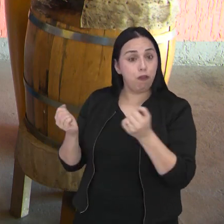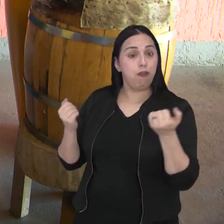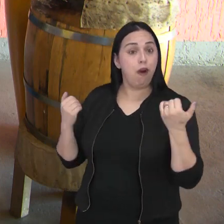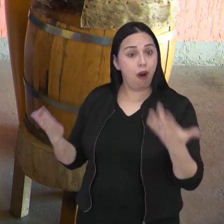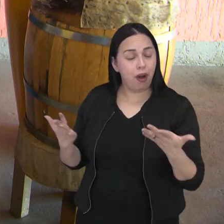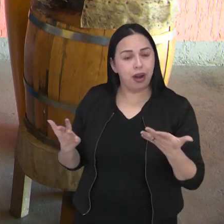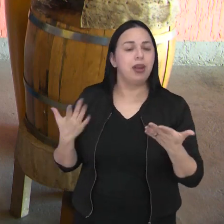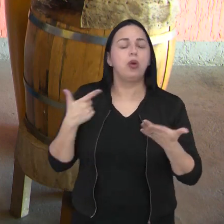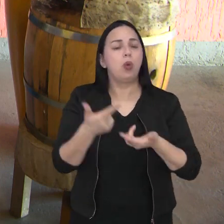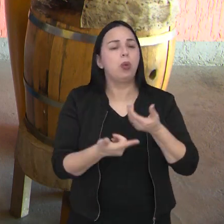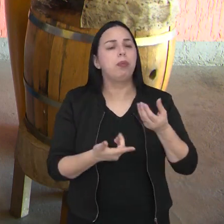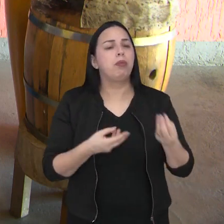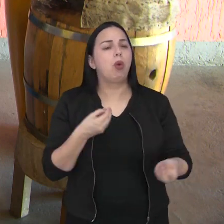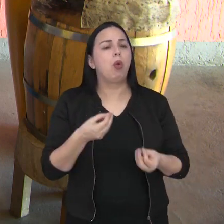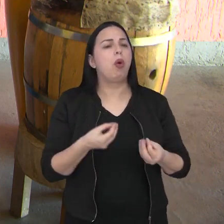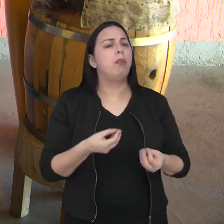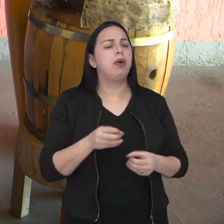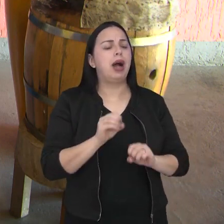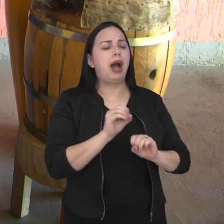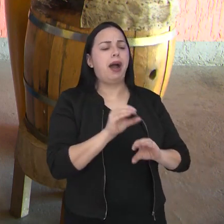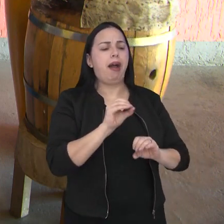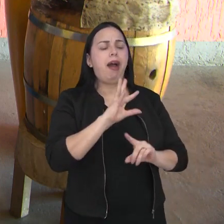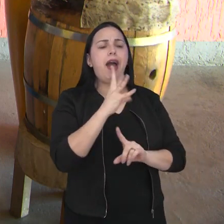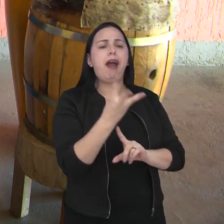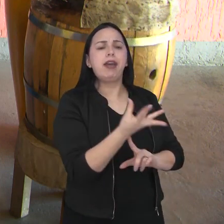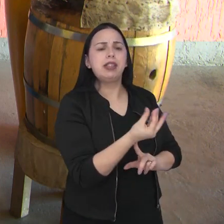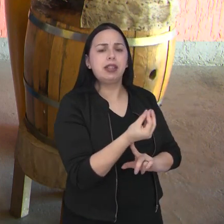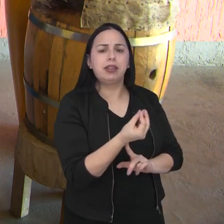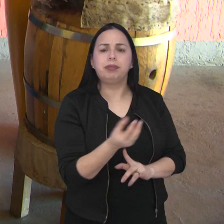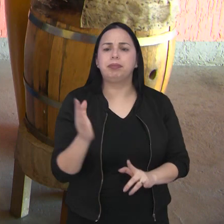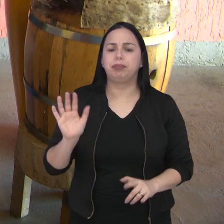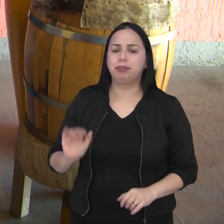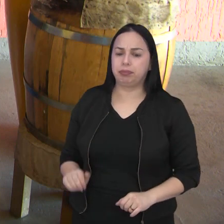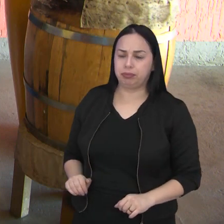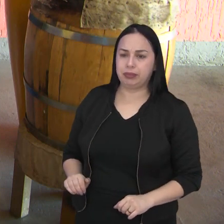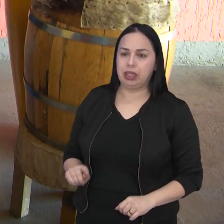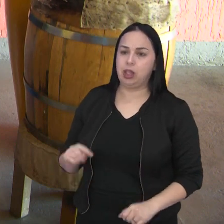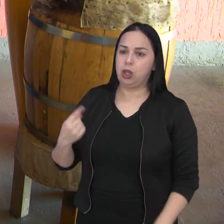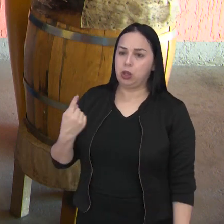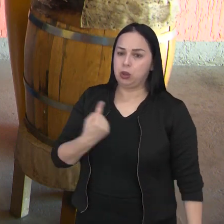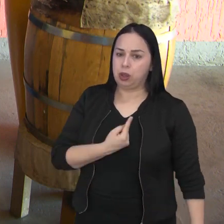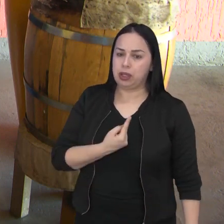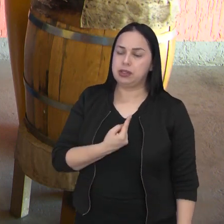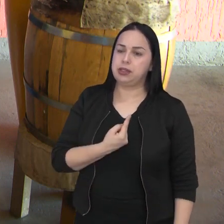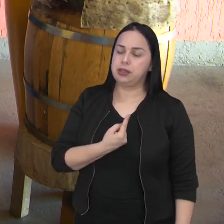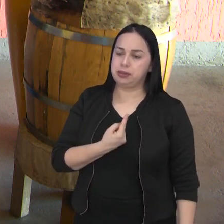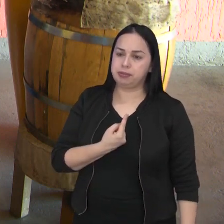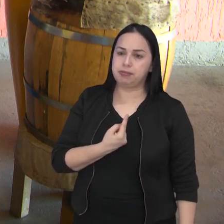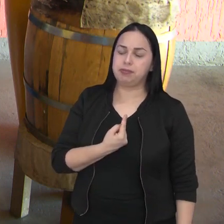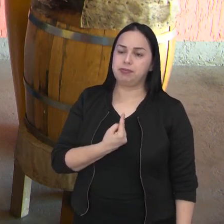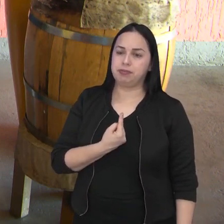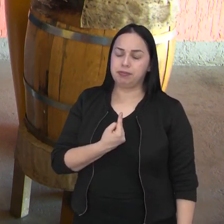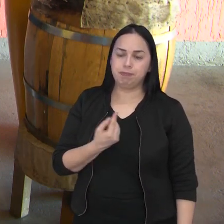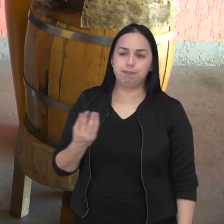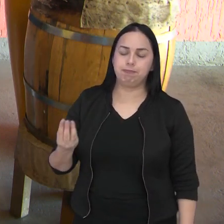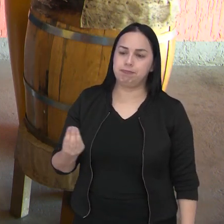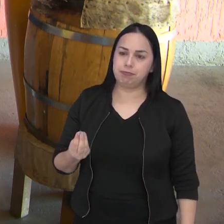né? Aqui em São José e fora, né? Como que foi esse trabalho de arte educador? Então, a